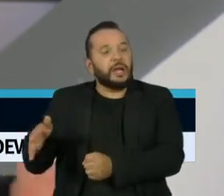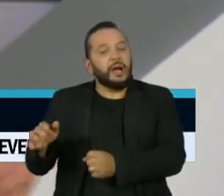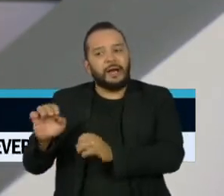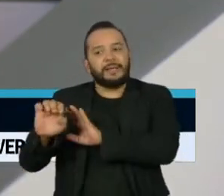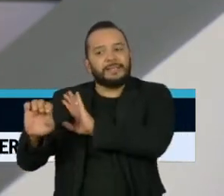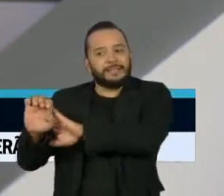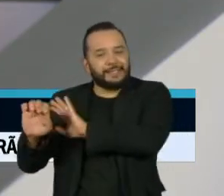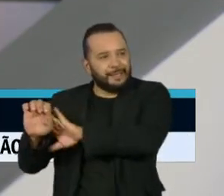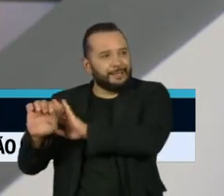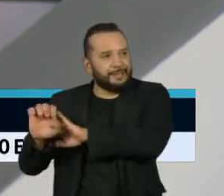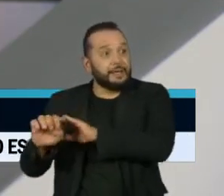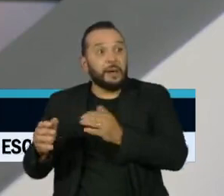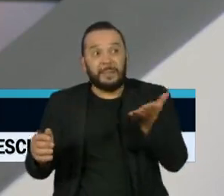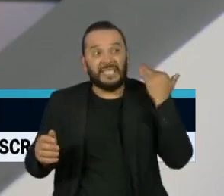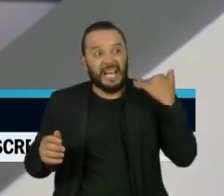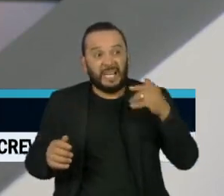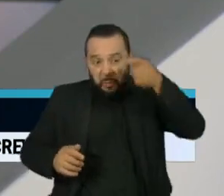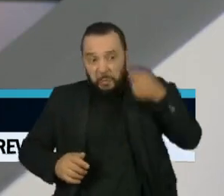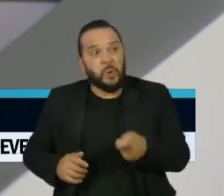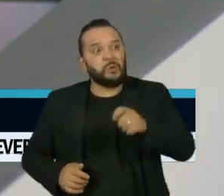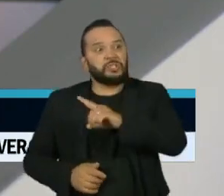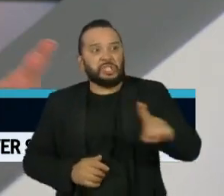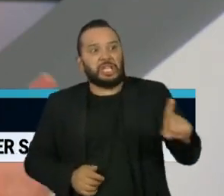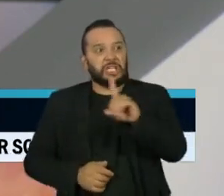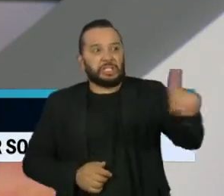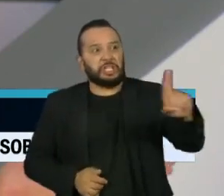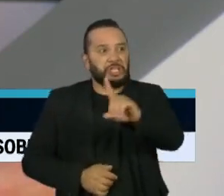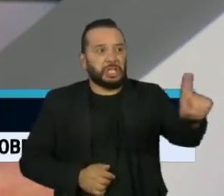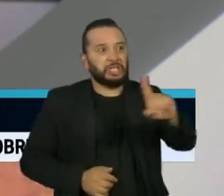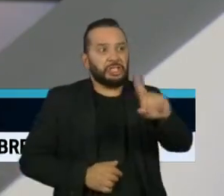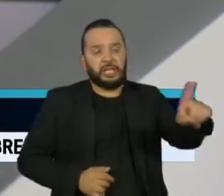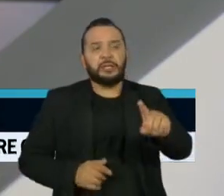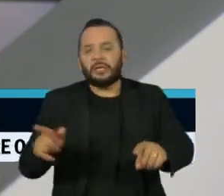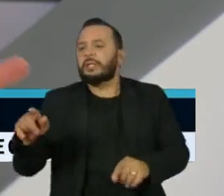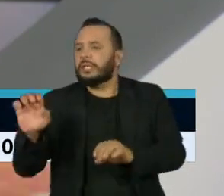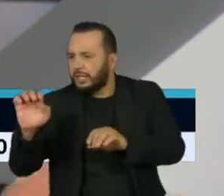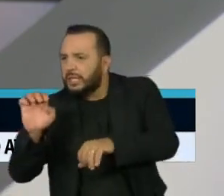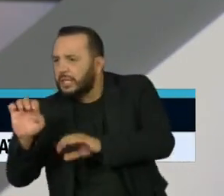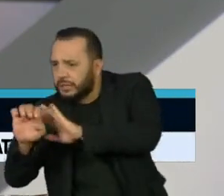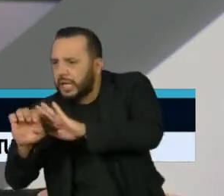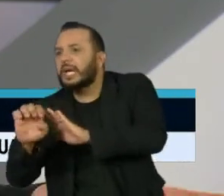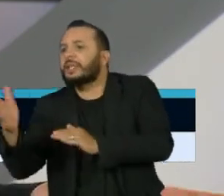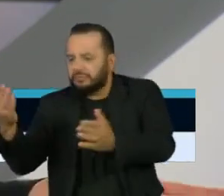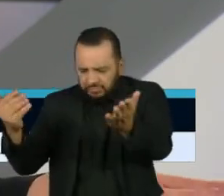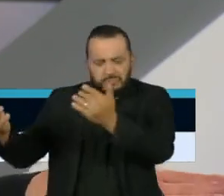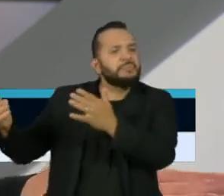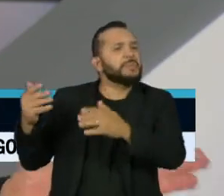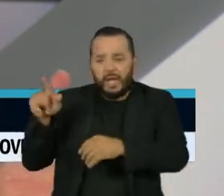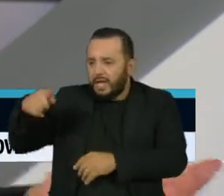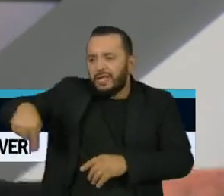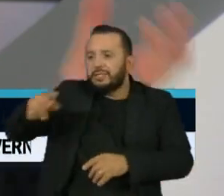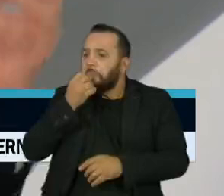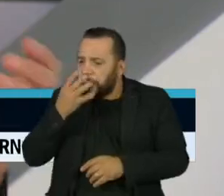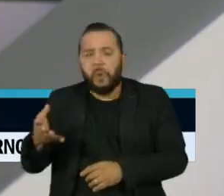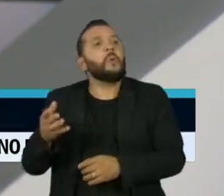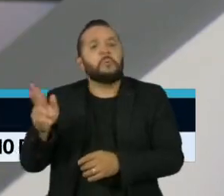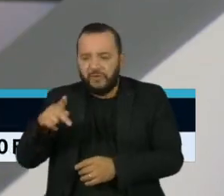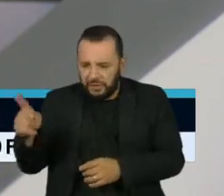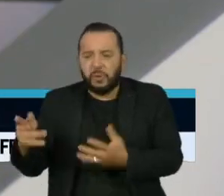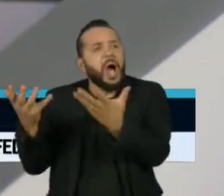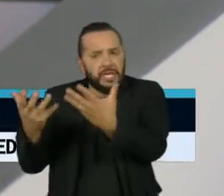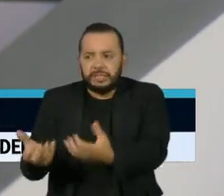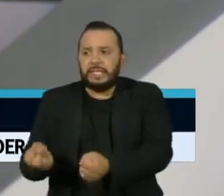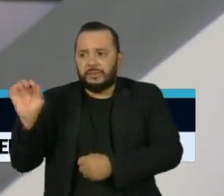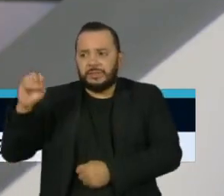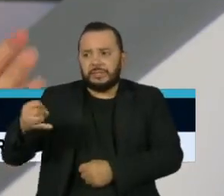Exército daquela época, não é? E perguntaram para ele por quê. Ele disse, porque são bons professores, não é? Um dia, ele chamou